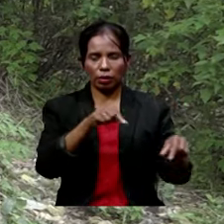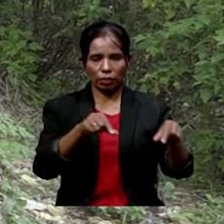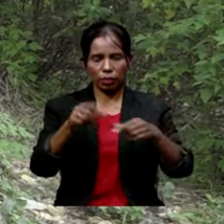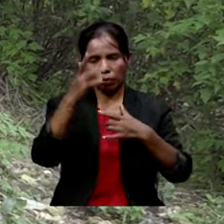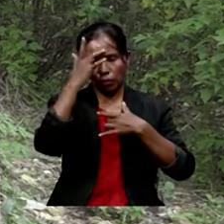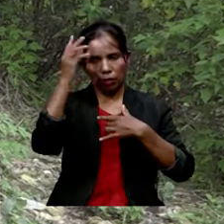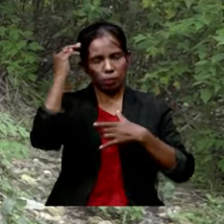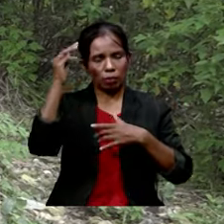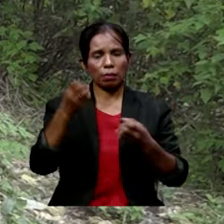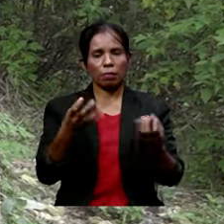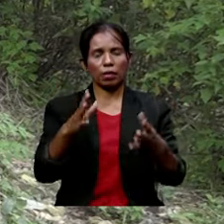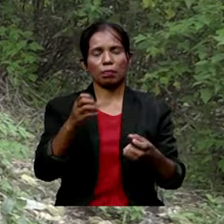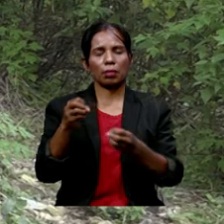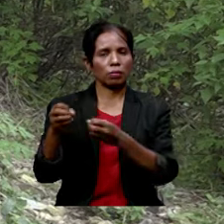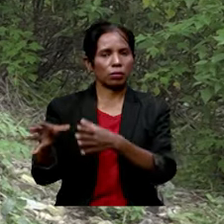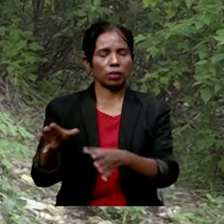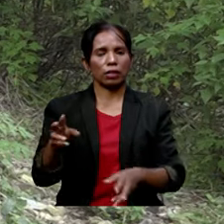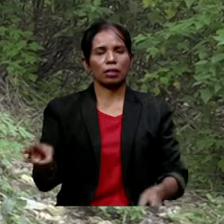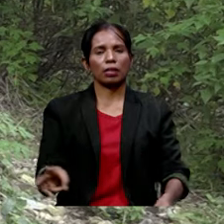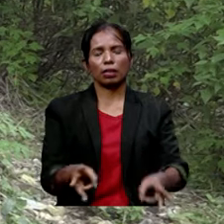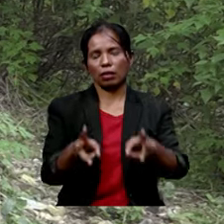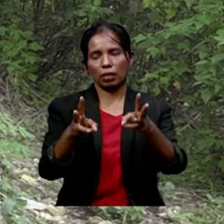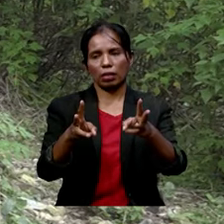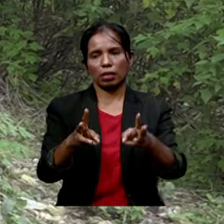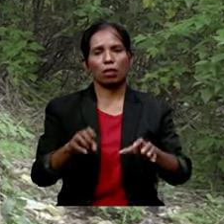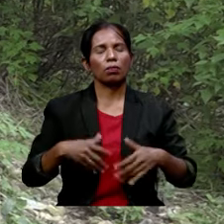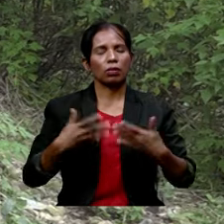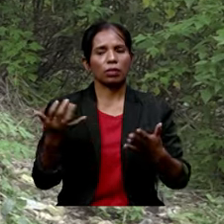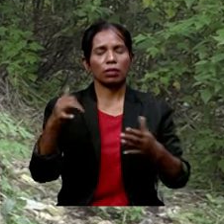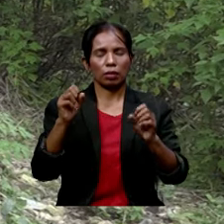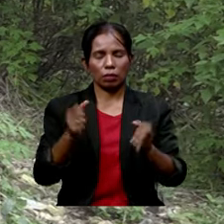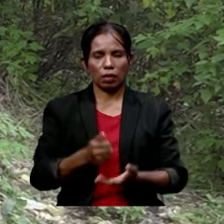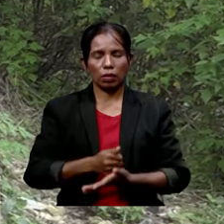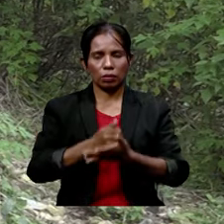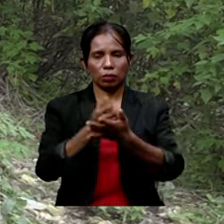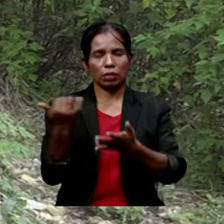mental nebe barak liu abandona. No maneira unsa, sira total matam